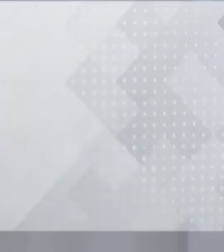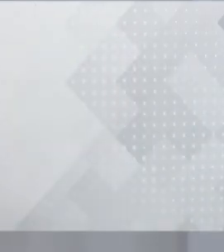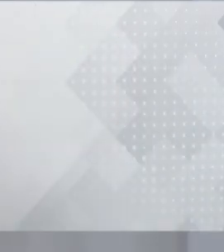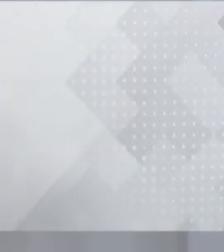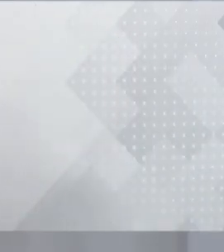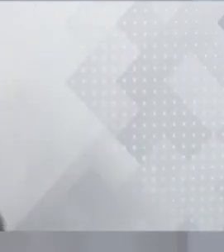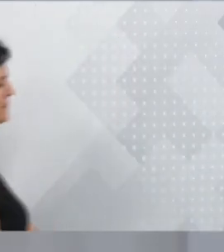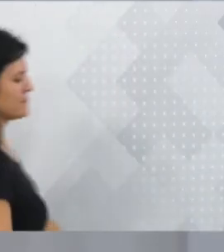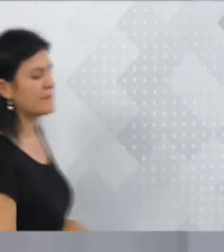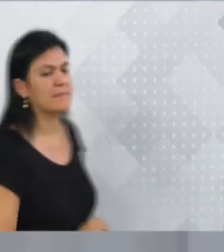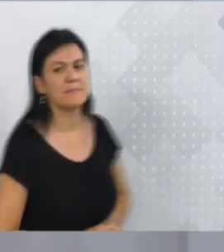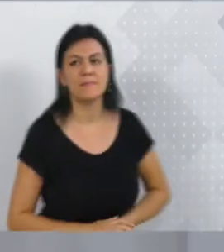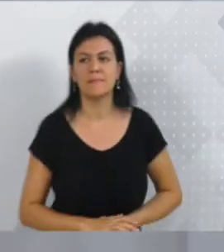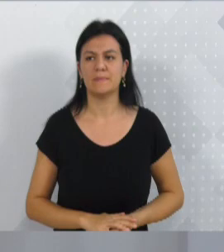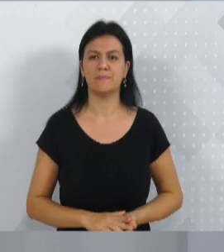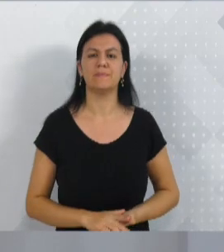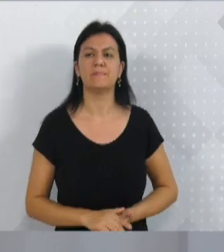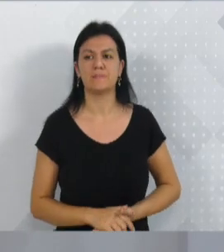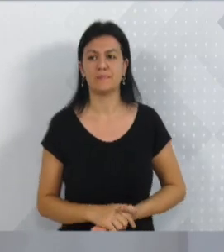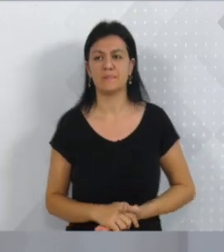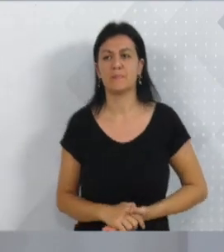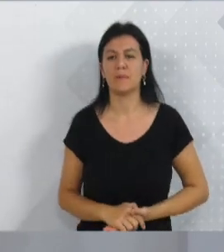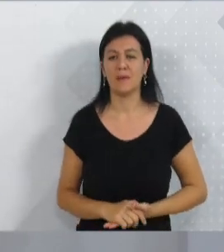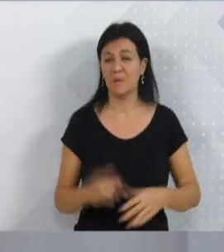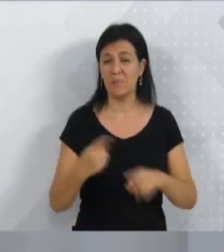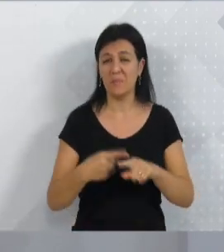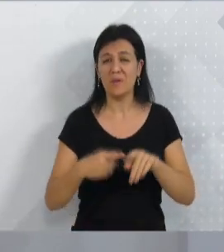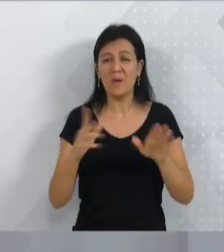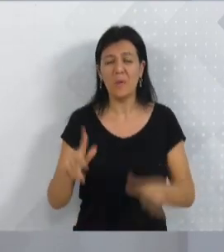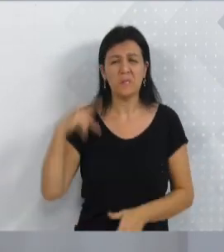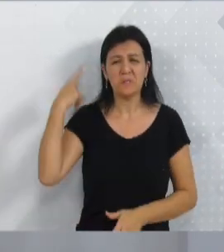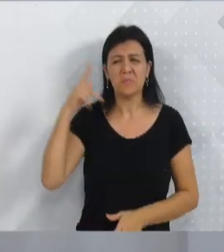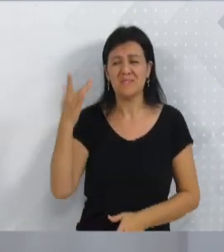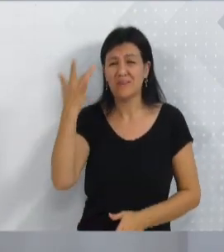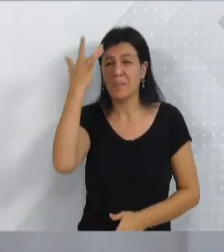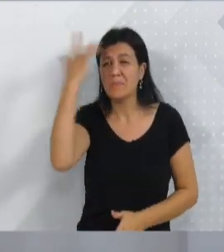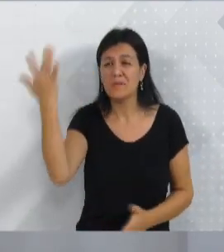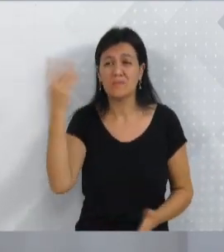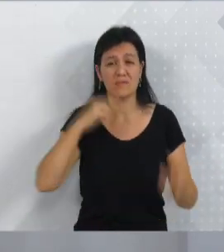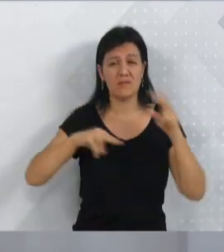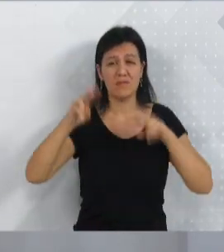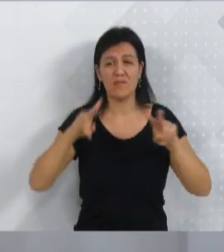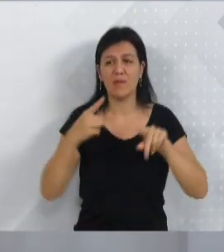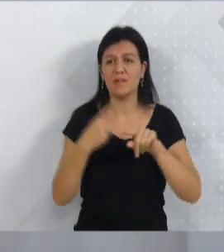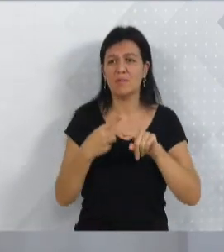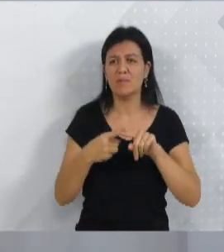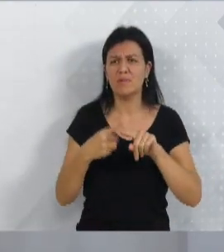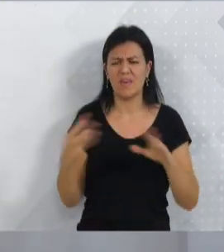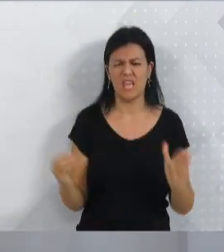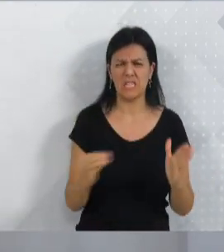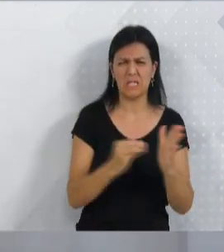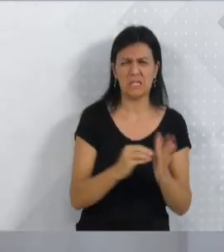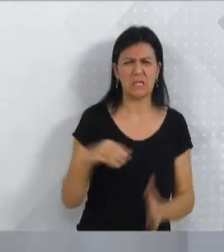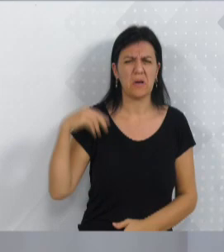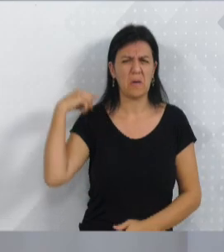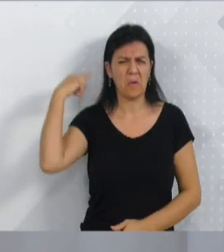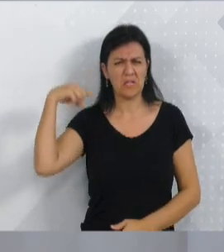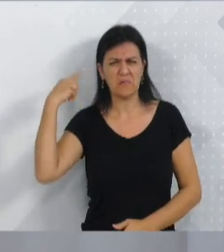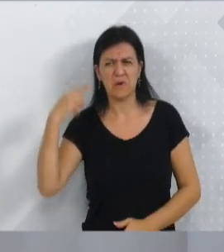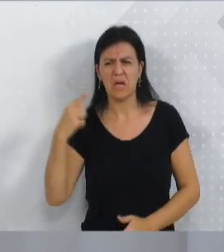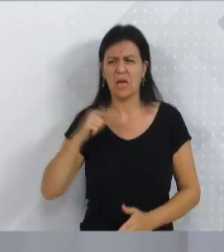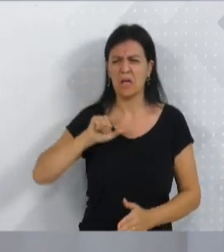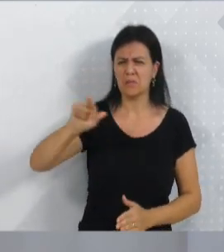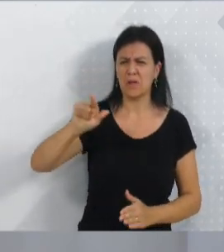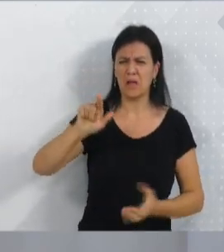progressismo Trazendo essas políticas absurdas que a gente vai enxergando E essas incoerências uma indicação de advogado para mim e para Supremo com essas coisas